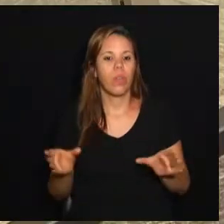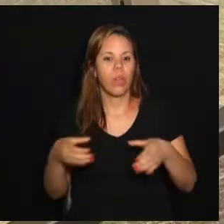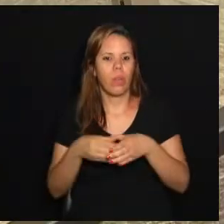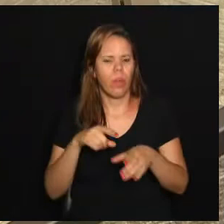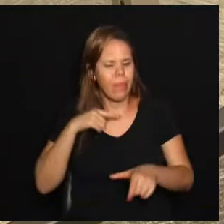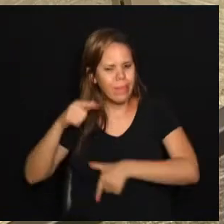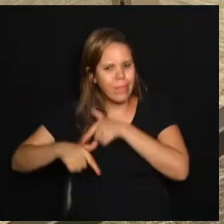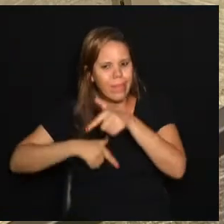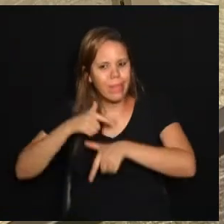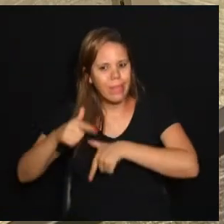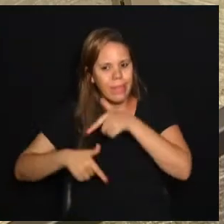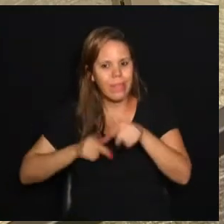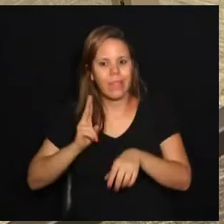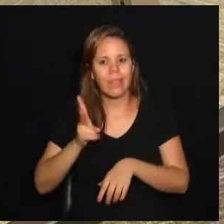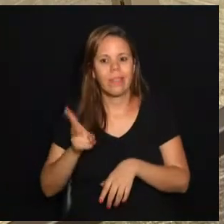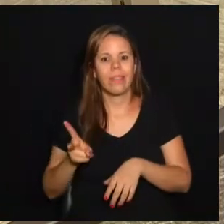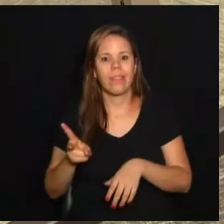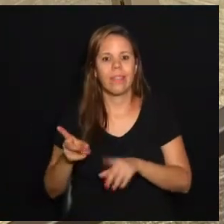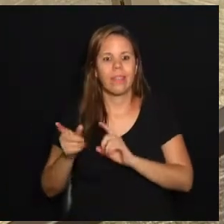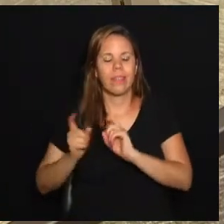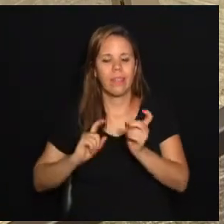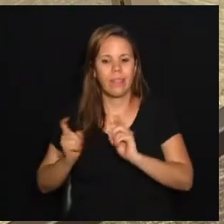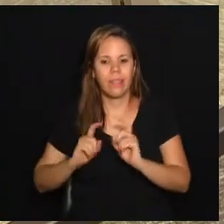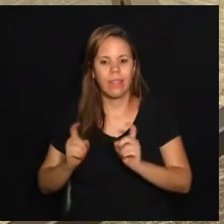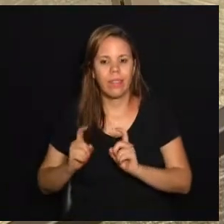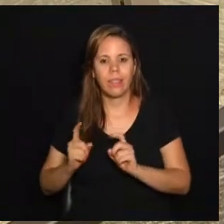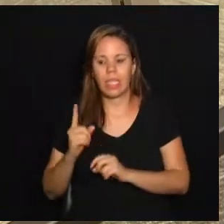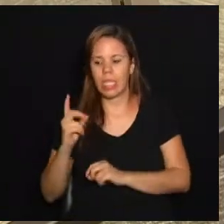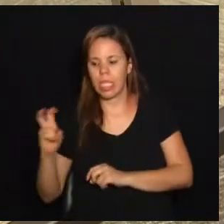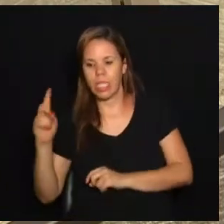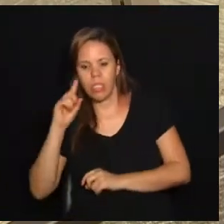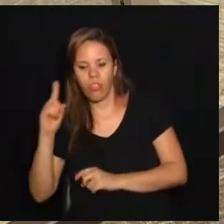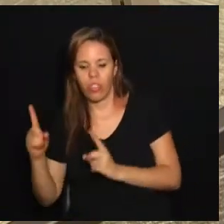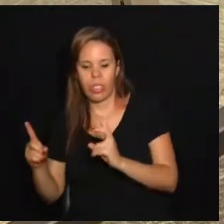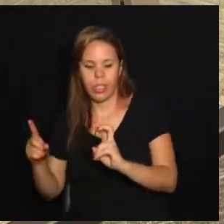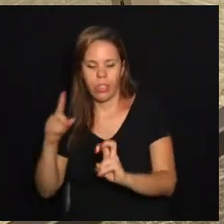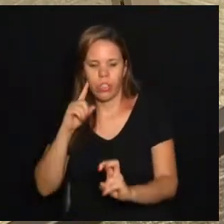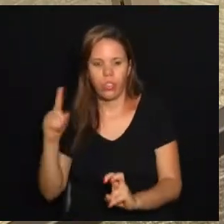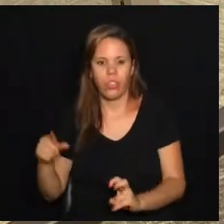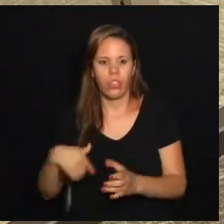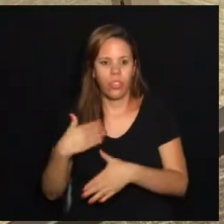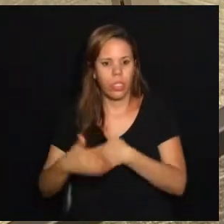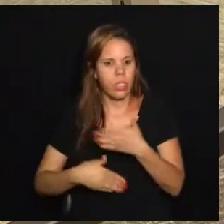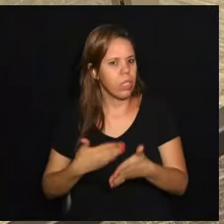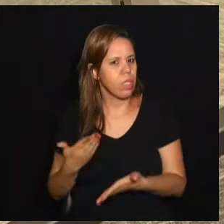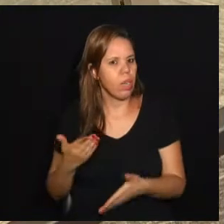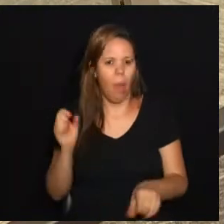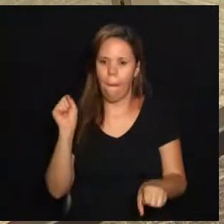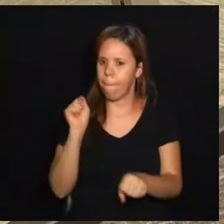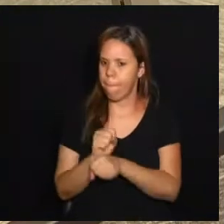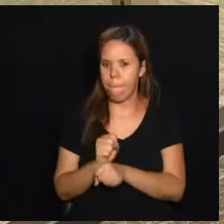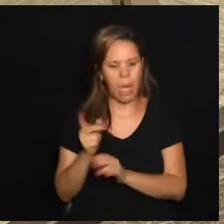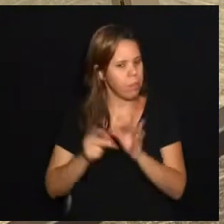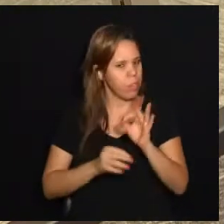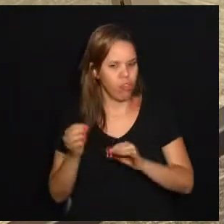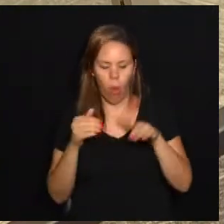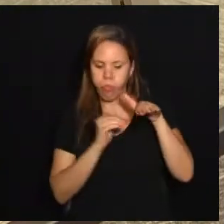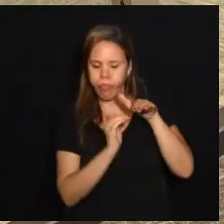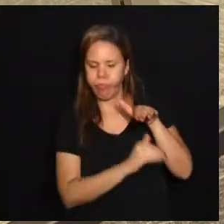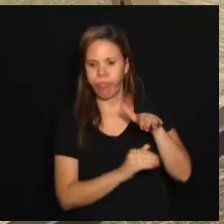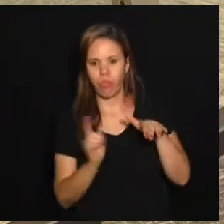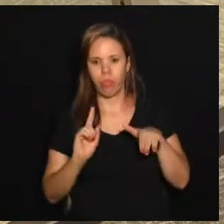comissão ela tem trabalhado a regularmente nas reuniões de 15 em 15 dias ou seja então nós não estamos deixando o projeto parado nas gavetas